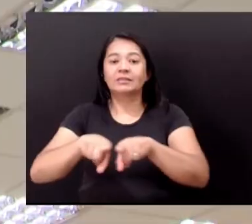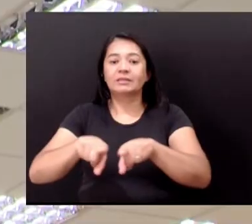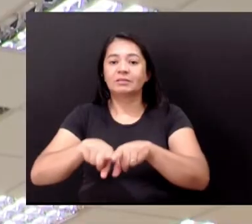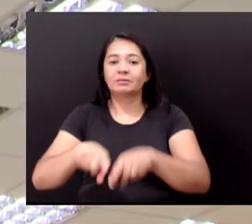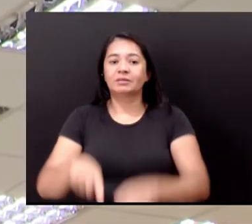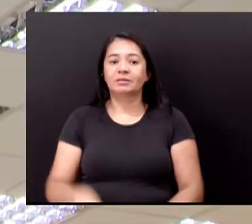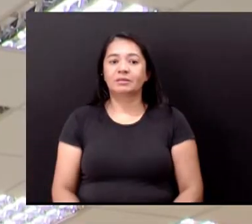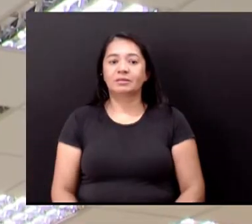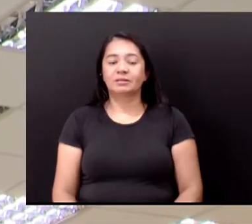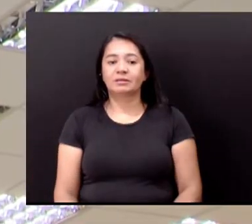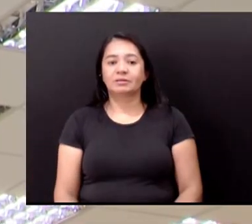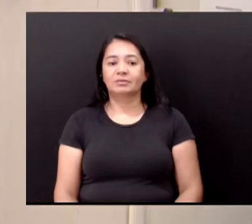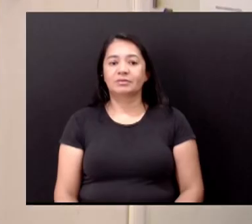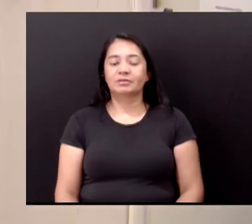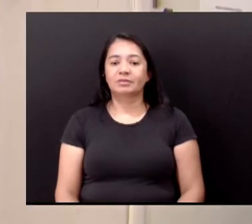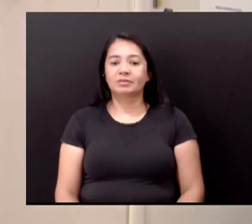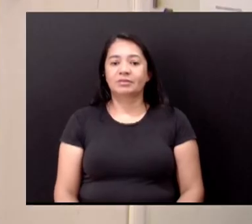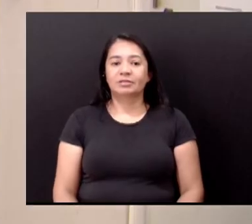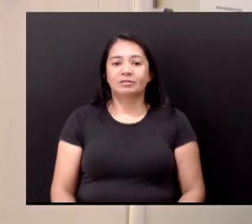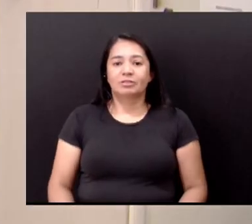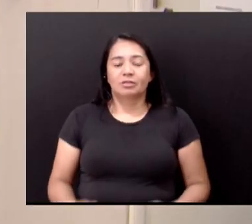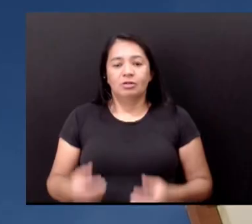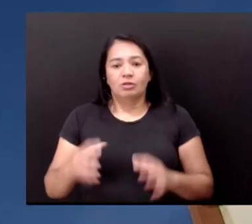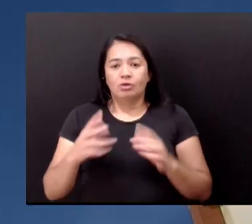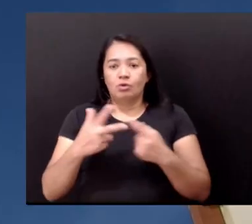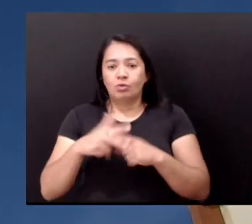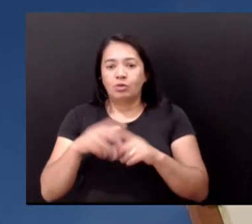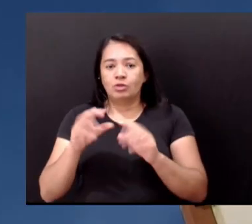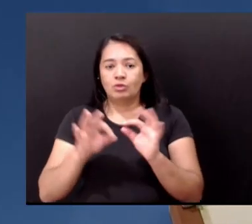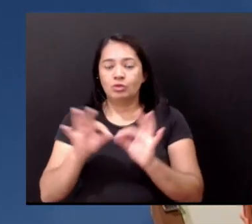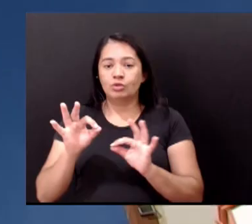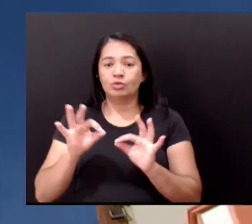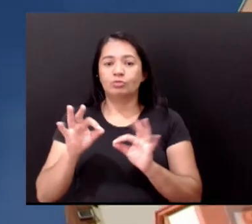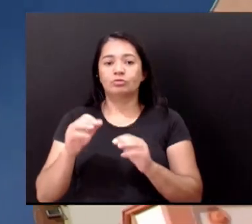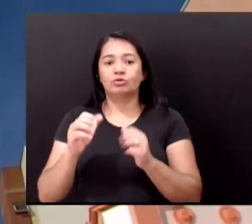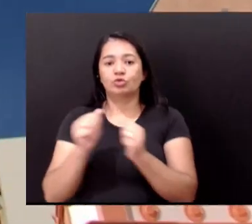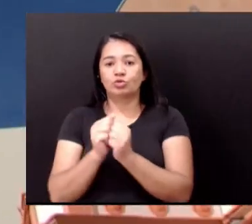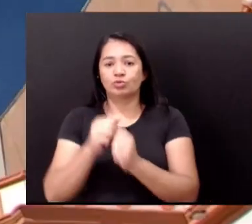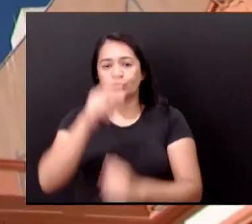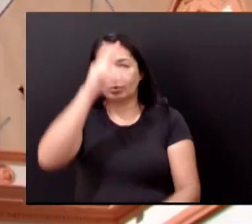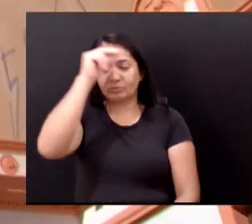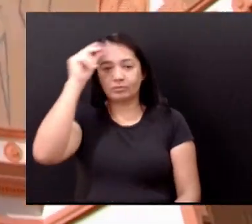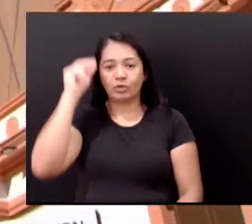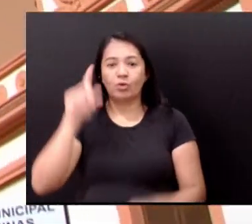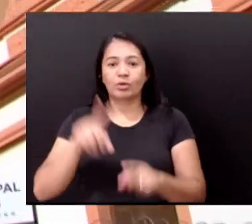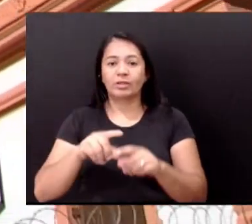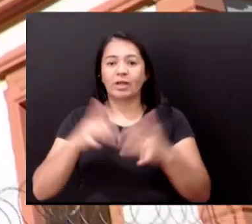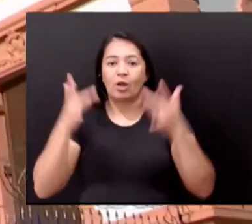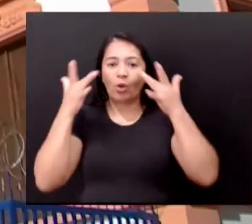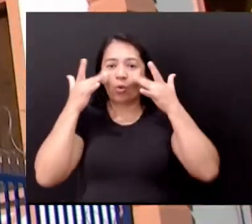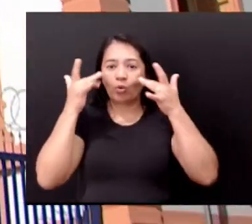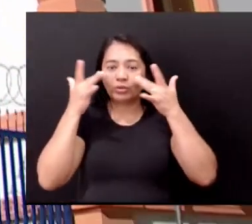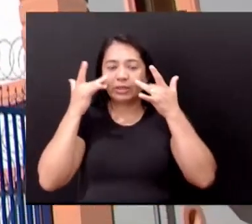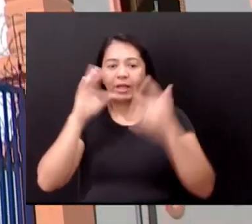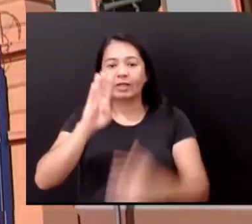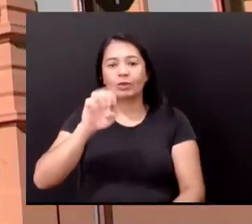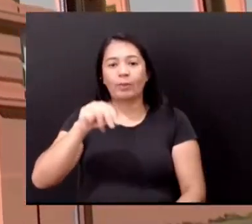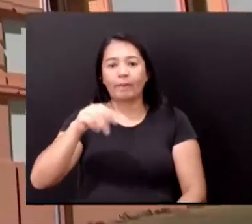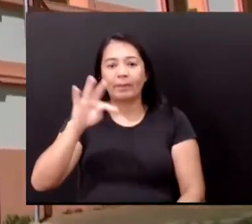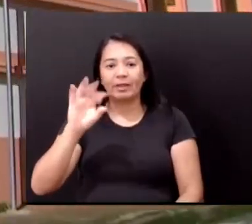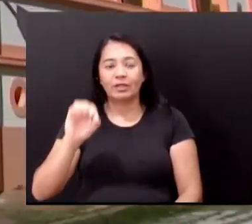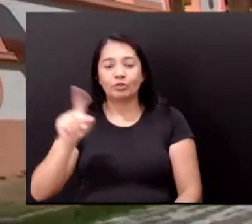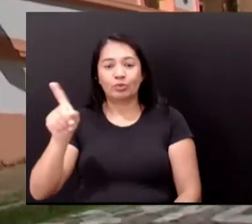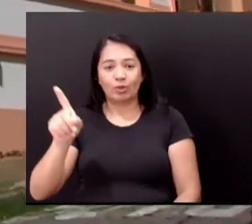de caixa, reformamos, junto com a Prefeitura Municipal, o Teatro Bento Quirino. Então nós ficamos lá